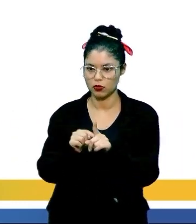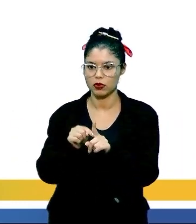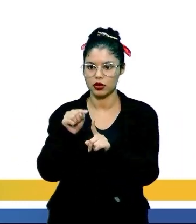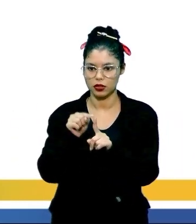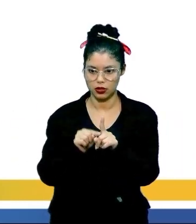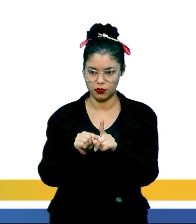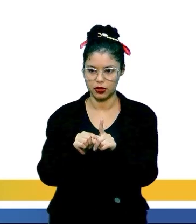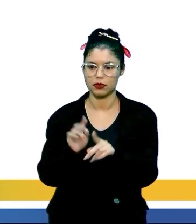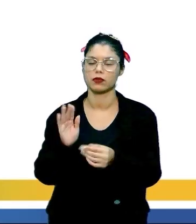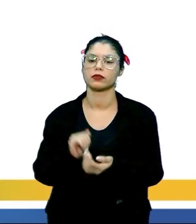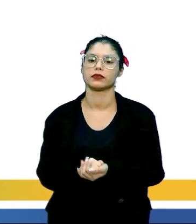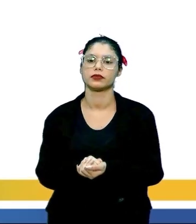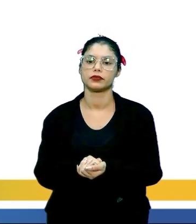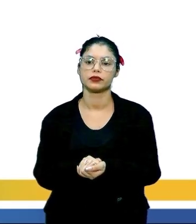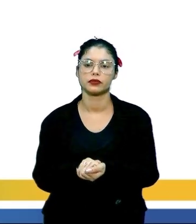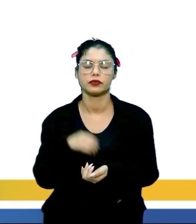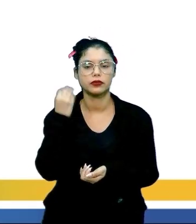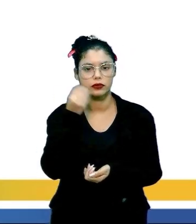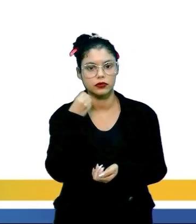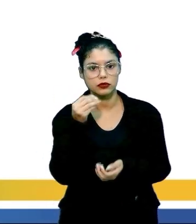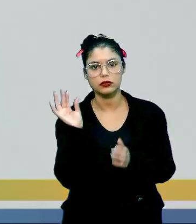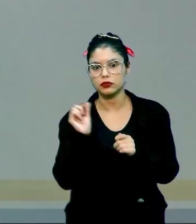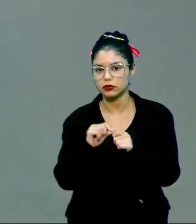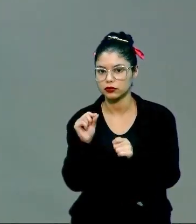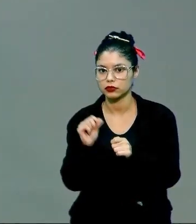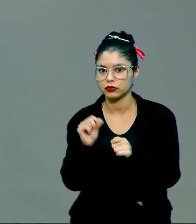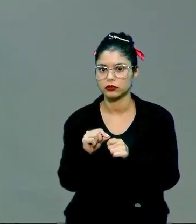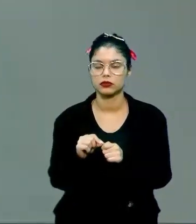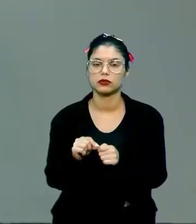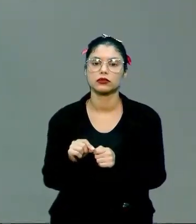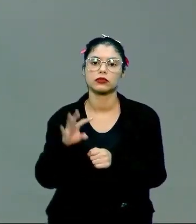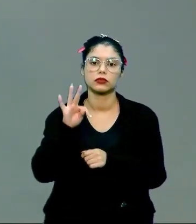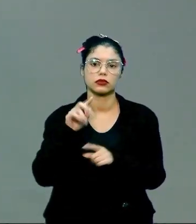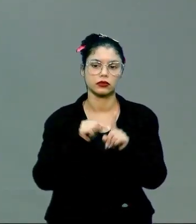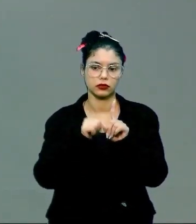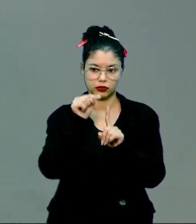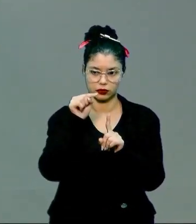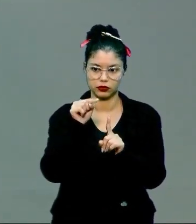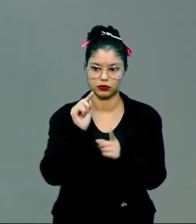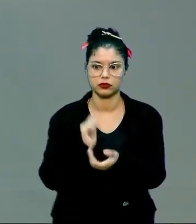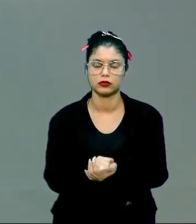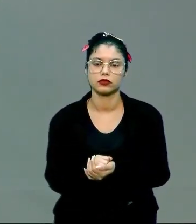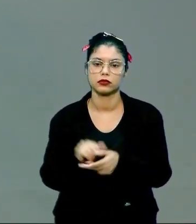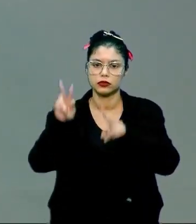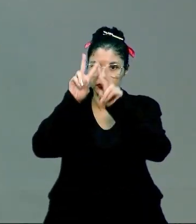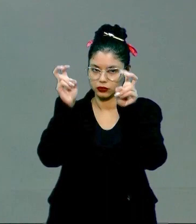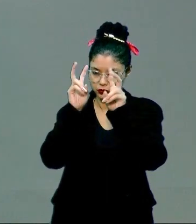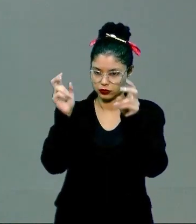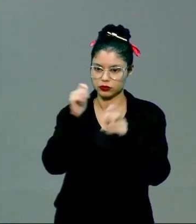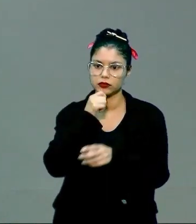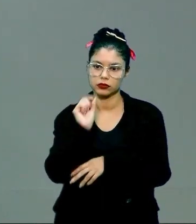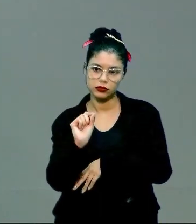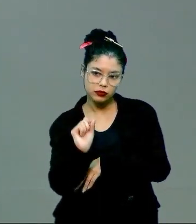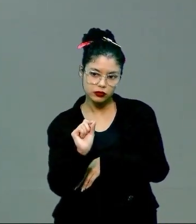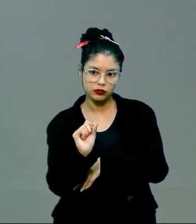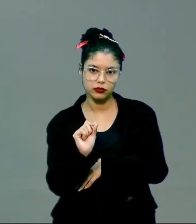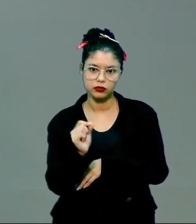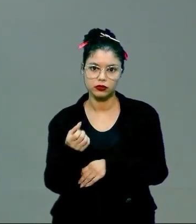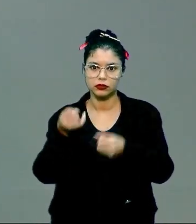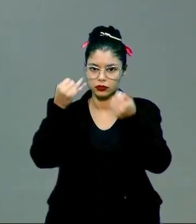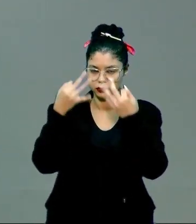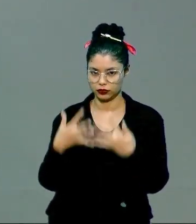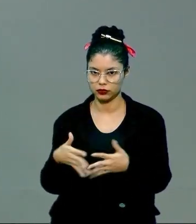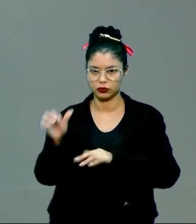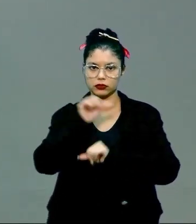muito claro nos experimentos realizados com as temperaturas, né? Então, a teoria cinética, ela retrata